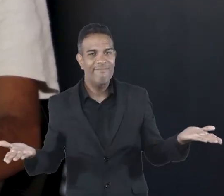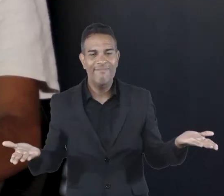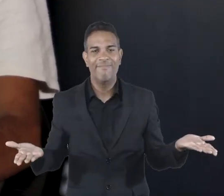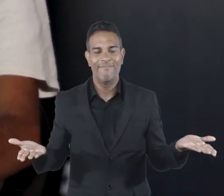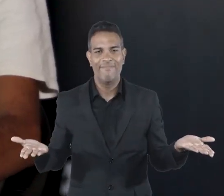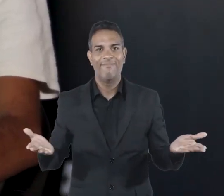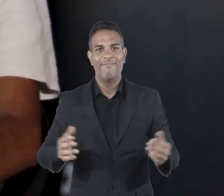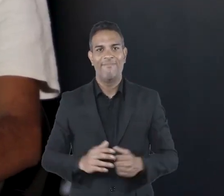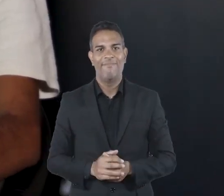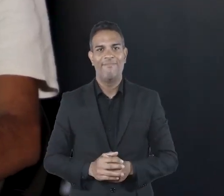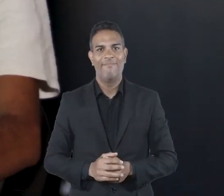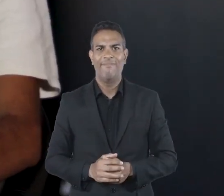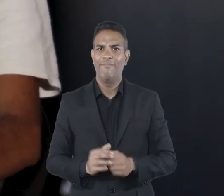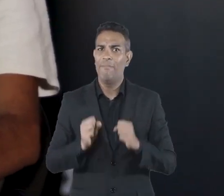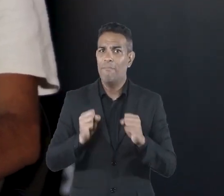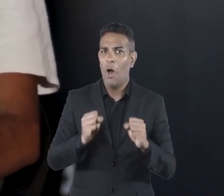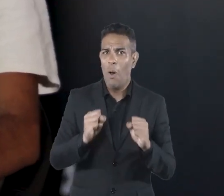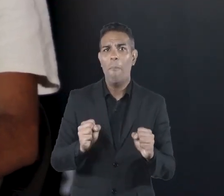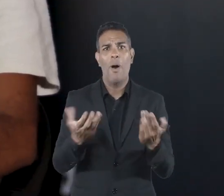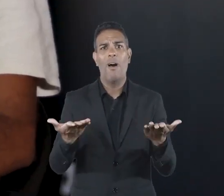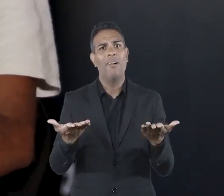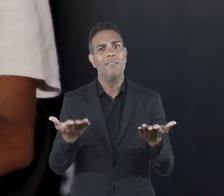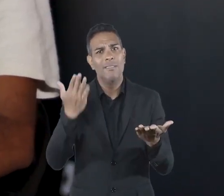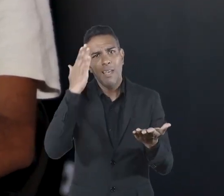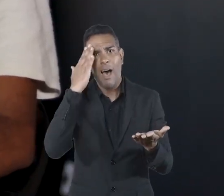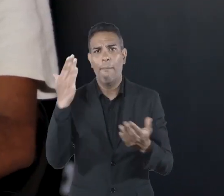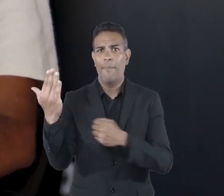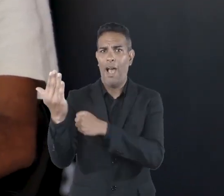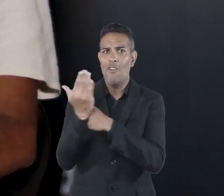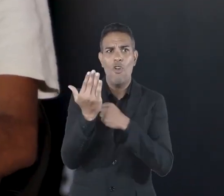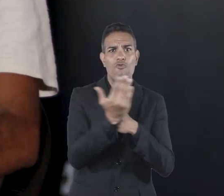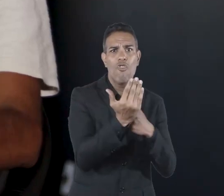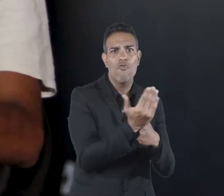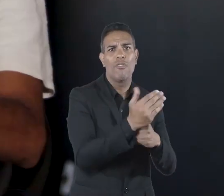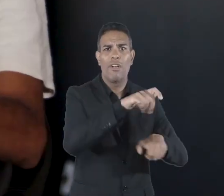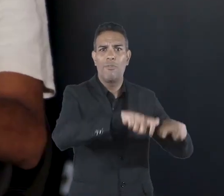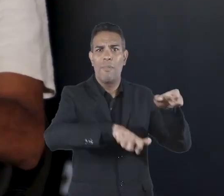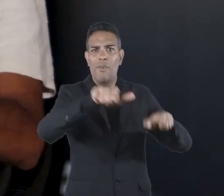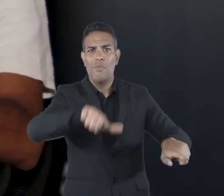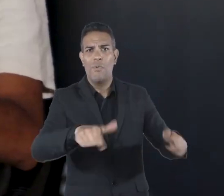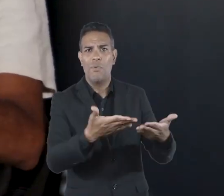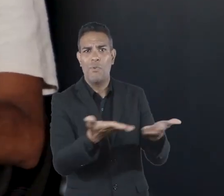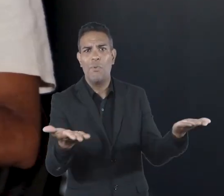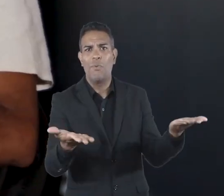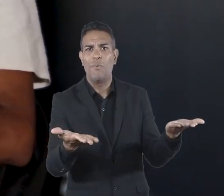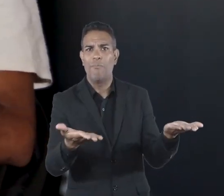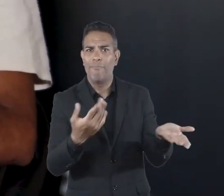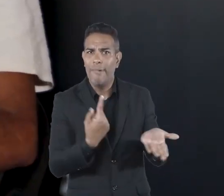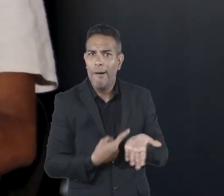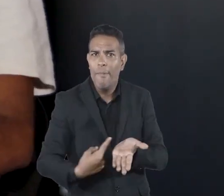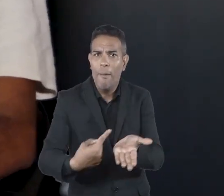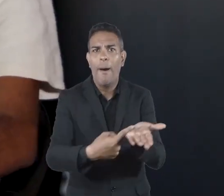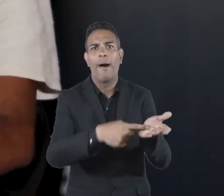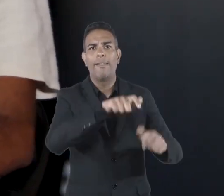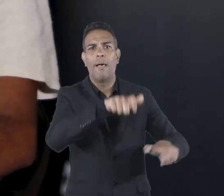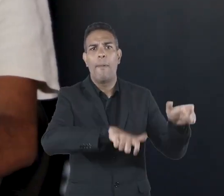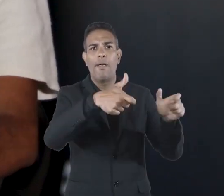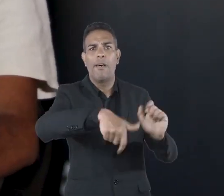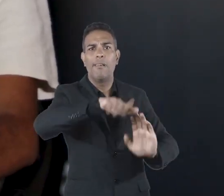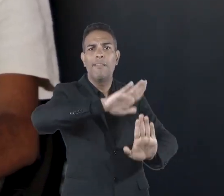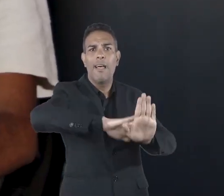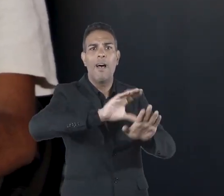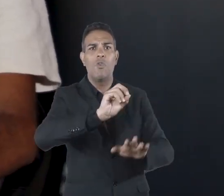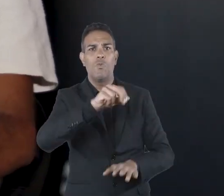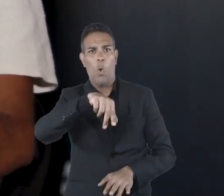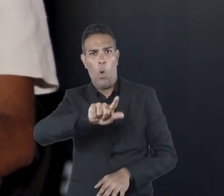aqui representadas, e a gente pode contar com essas pessoas também para